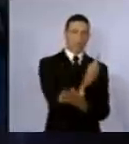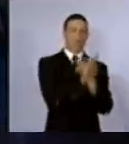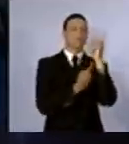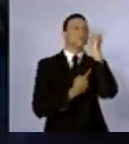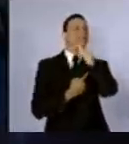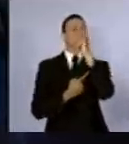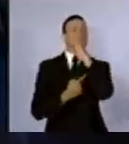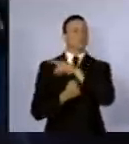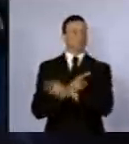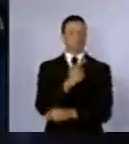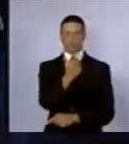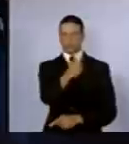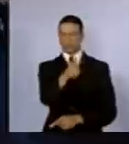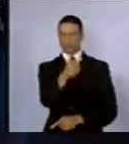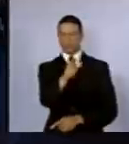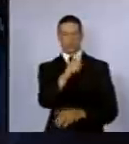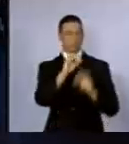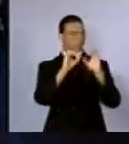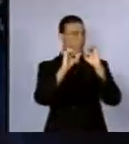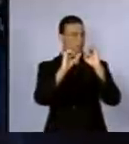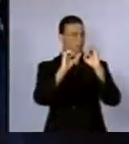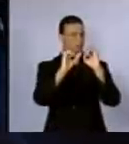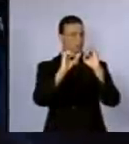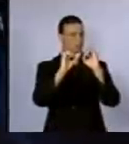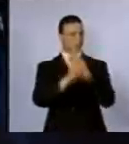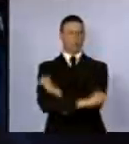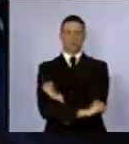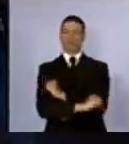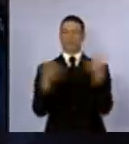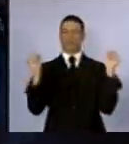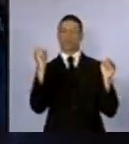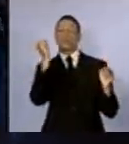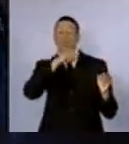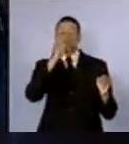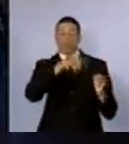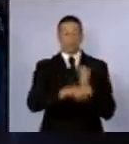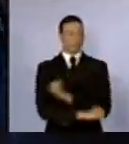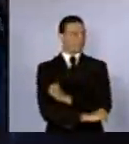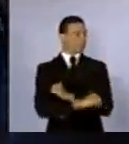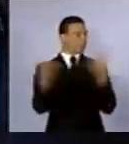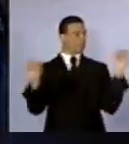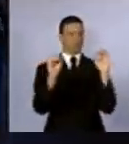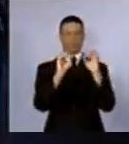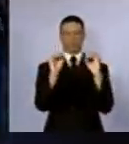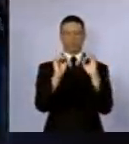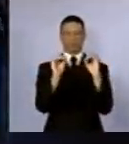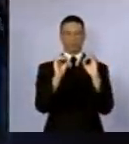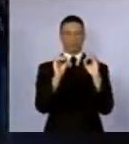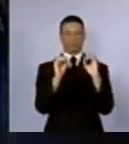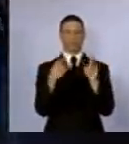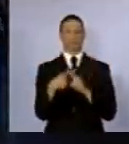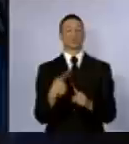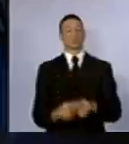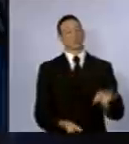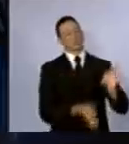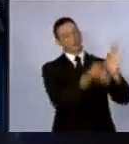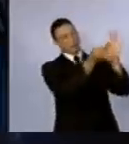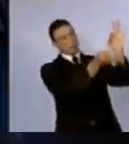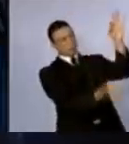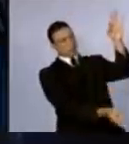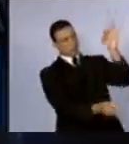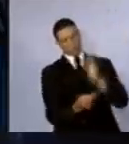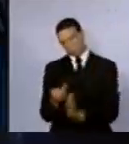praticamente desprezível, é quase zero. Né? É desprezível, praticamente zero. O erro entre aquilo que você mede e aquilo que você